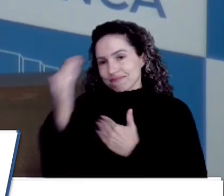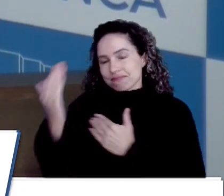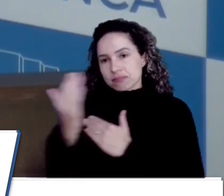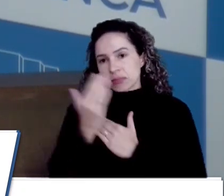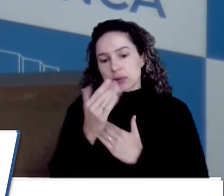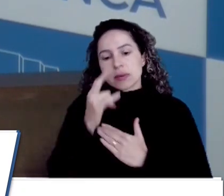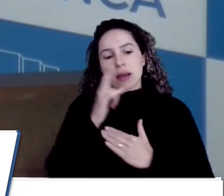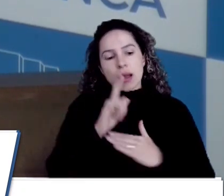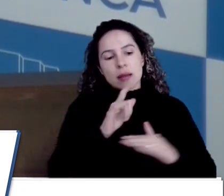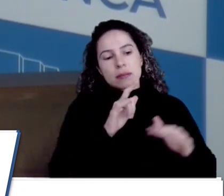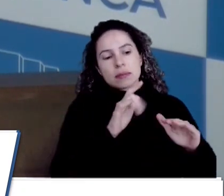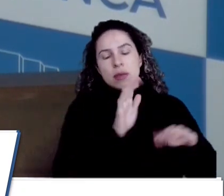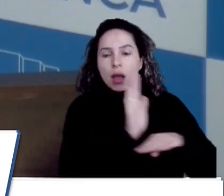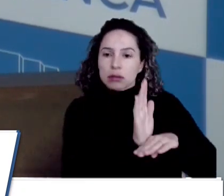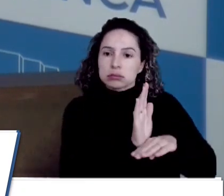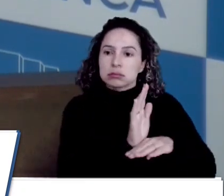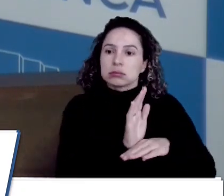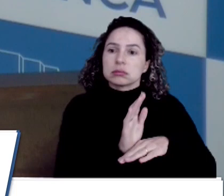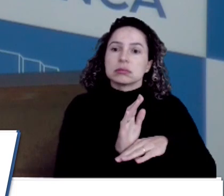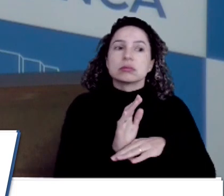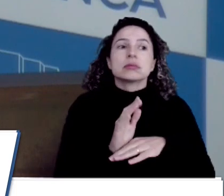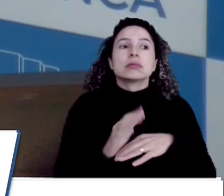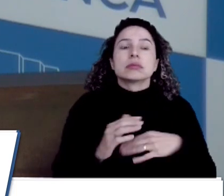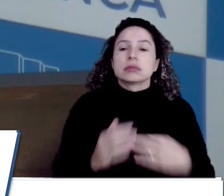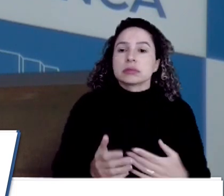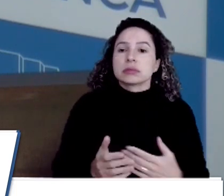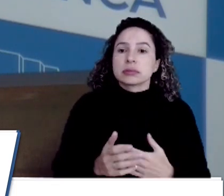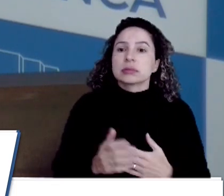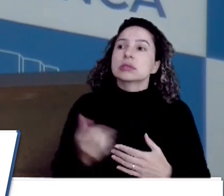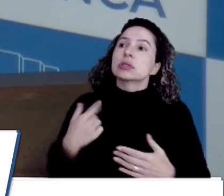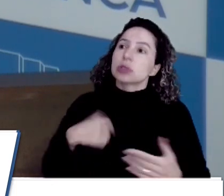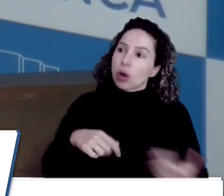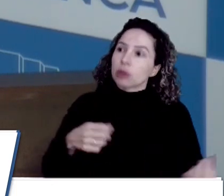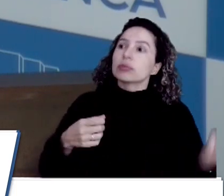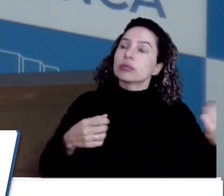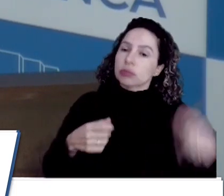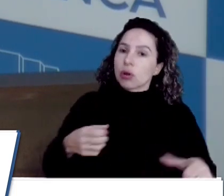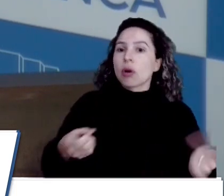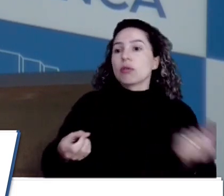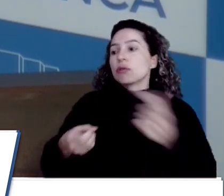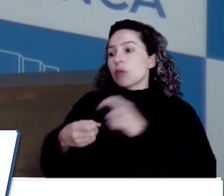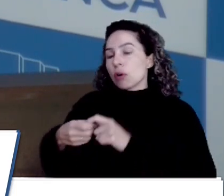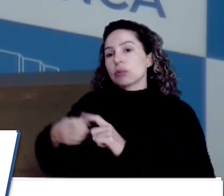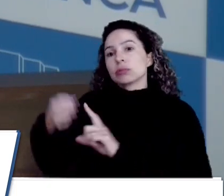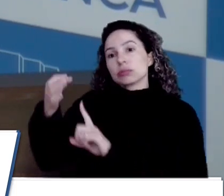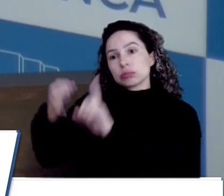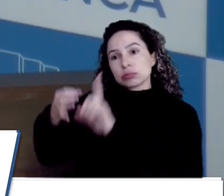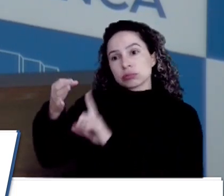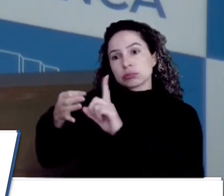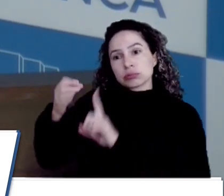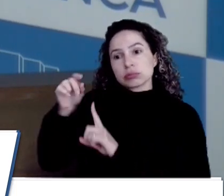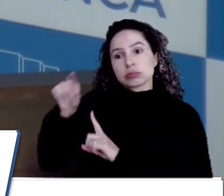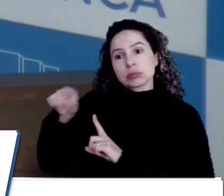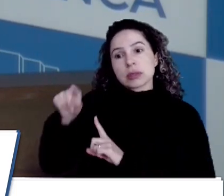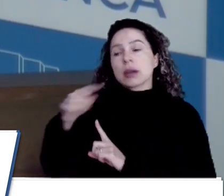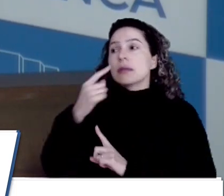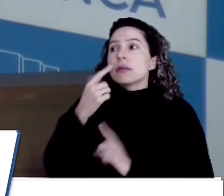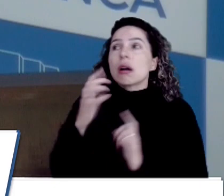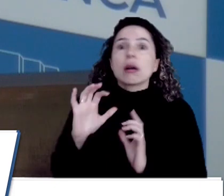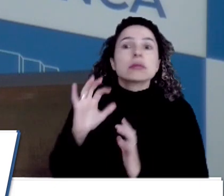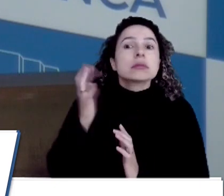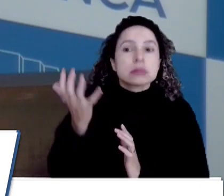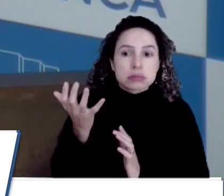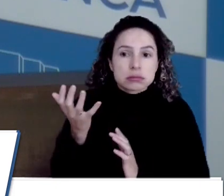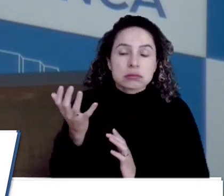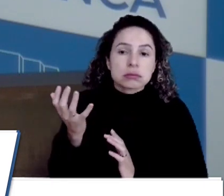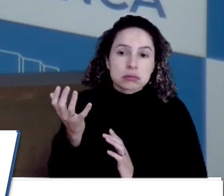interferido, e nós voltamos de novo lá no promotor para ver o que estava acontecendo. Então,